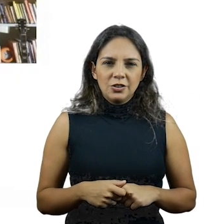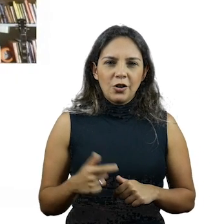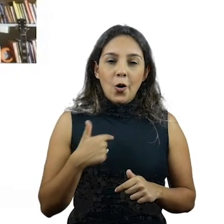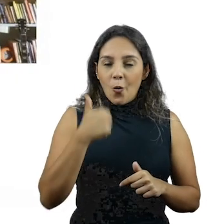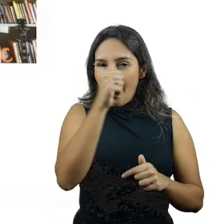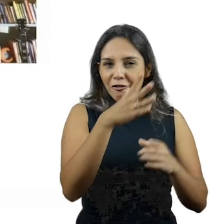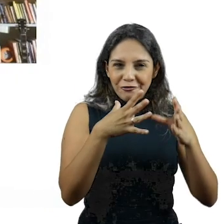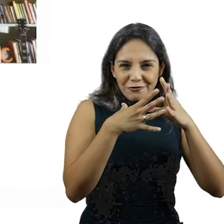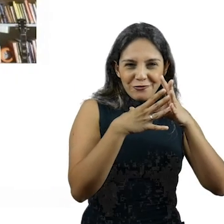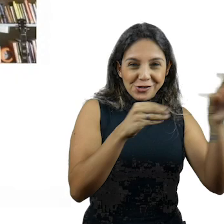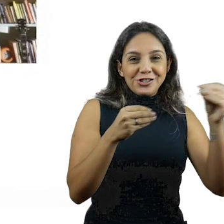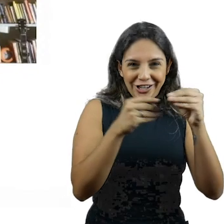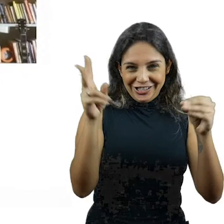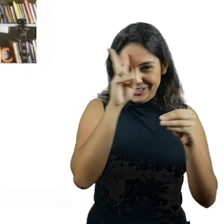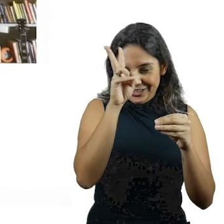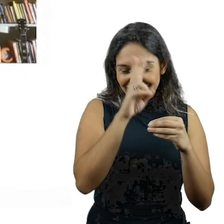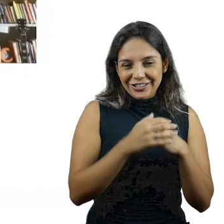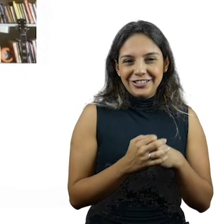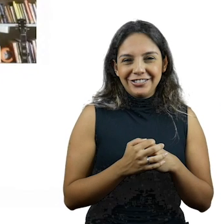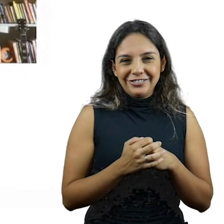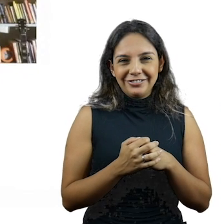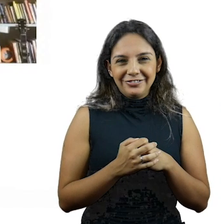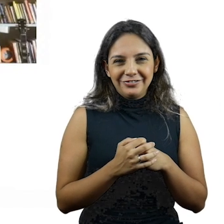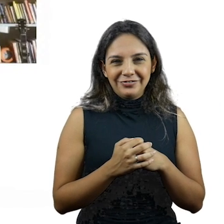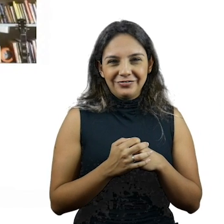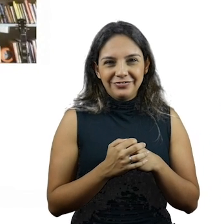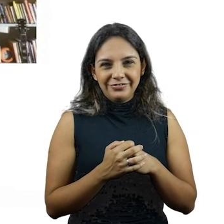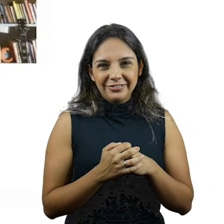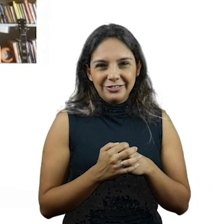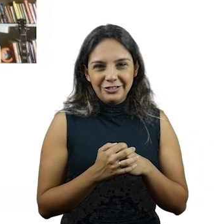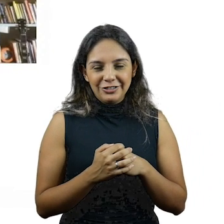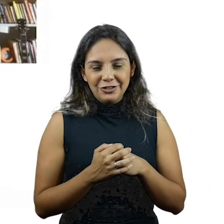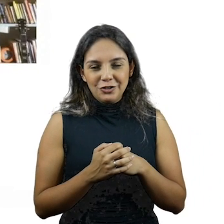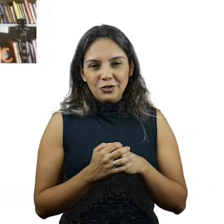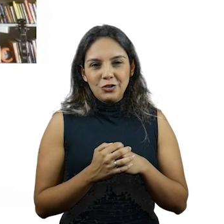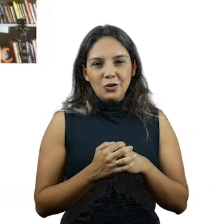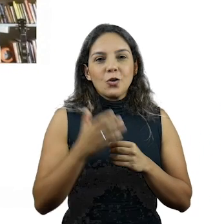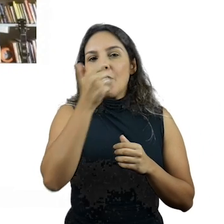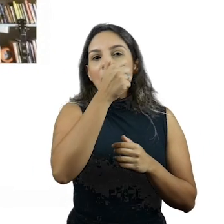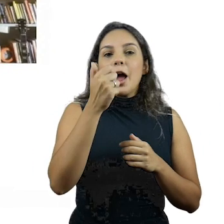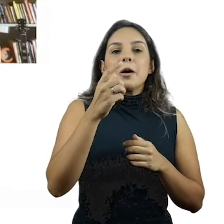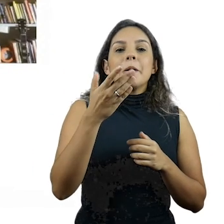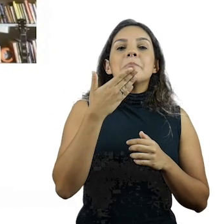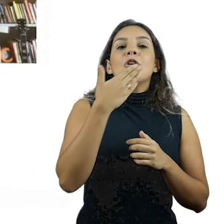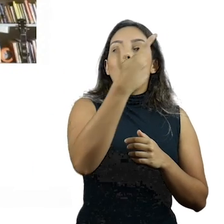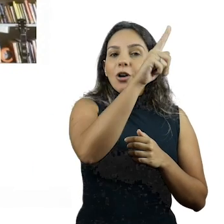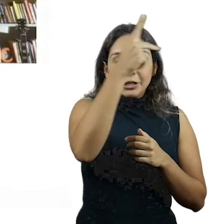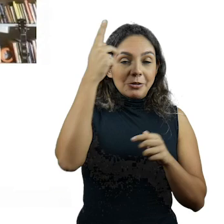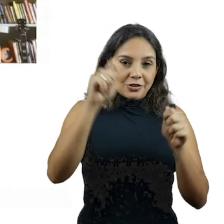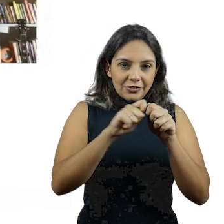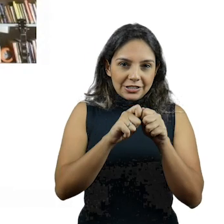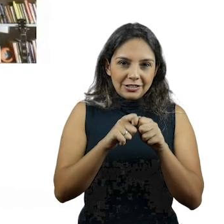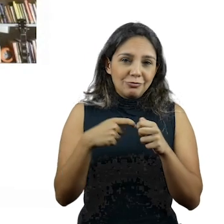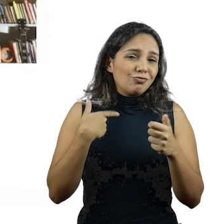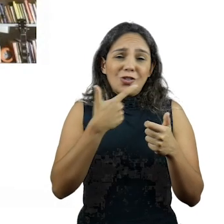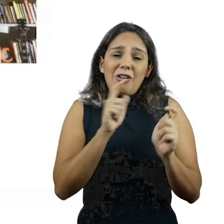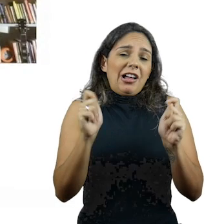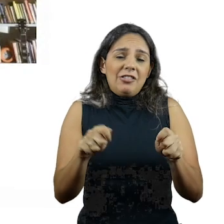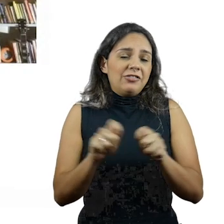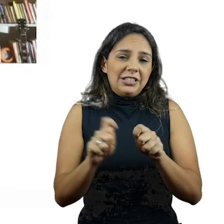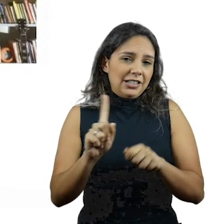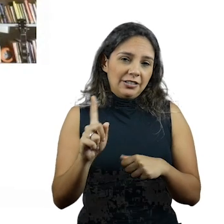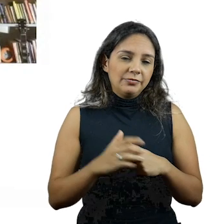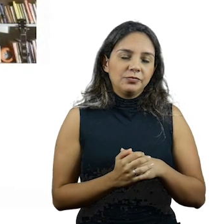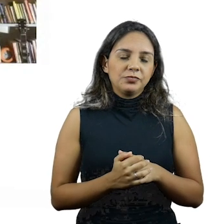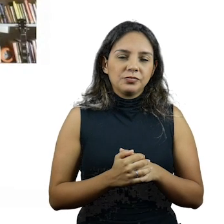dele, sabe? E estava a ponto de pensar em outra pessoa para indicar para ele, procurar, que eu realmente não tinha condições de fazer aquilo. E